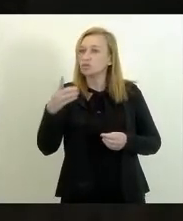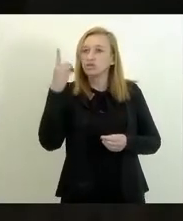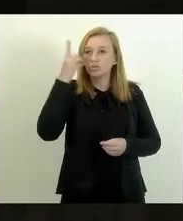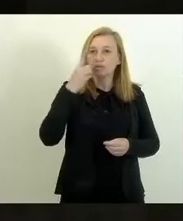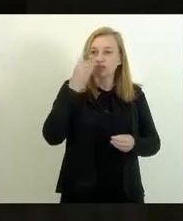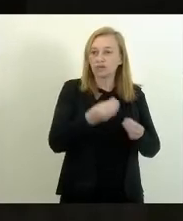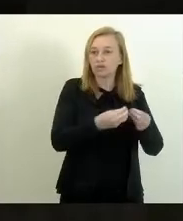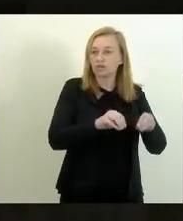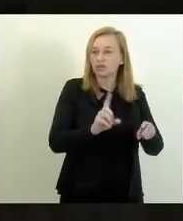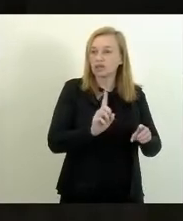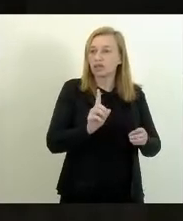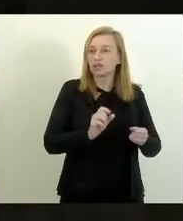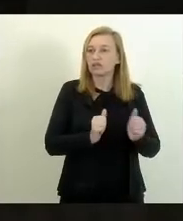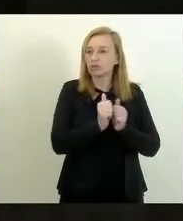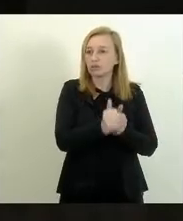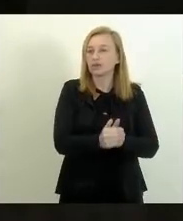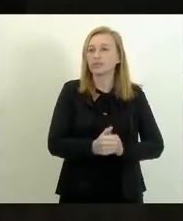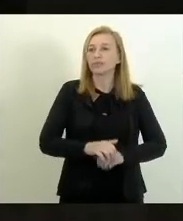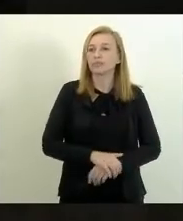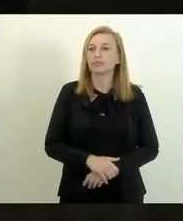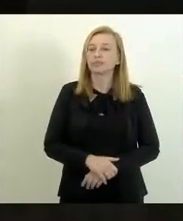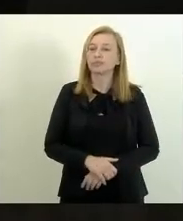nos acompanharam.